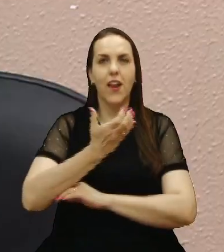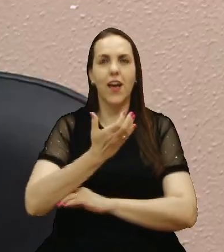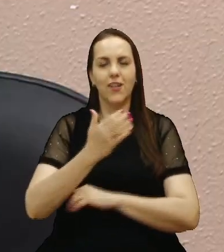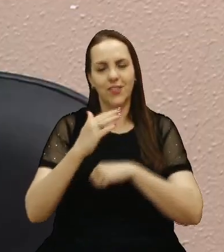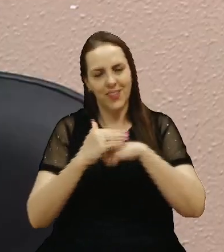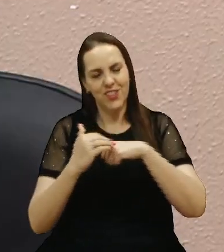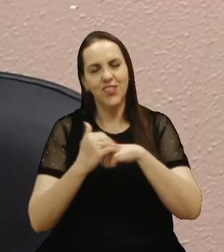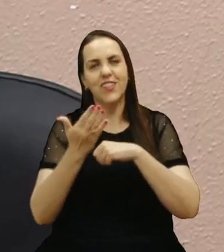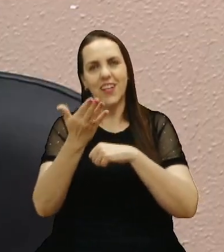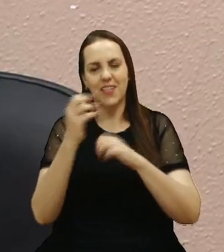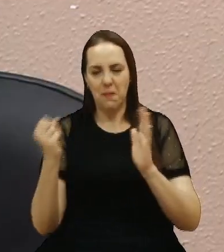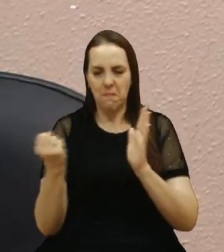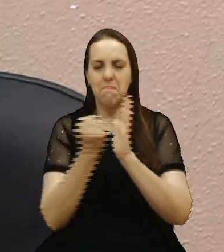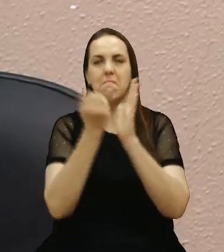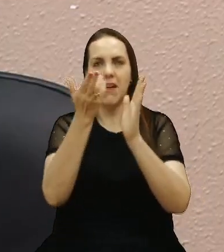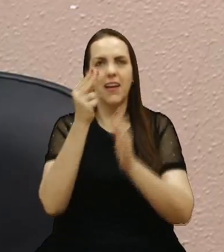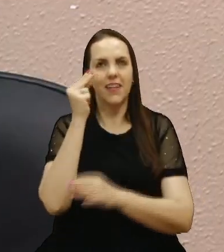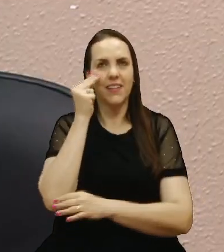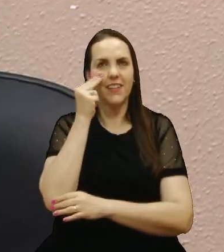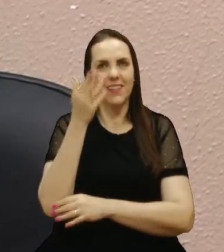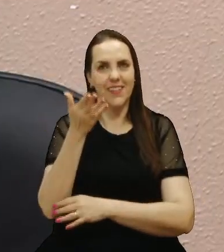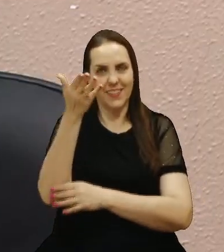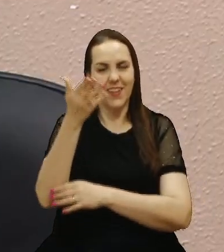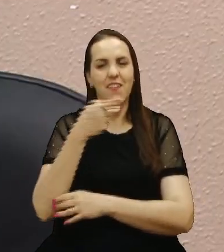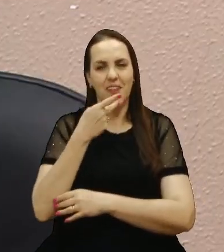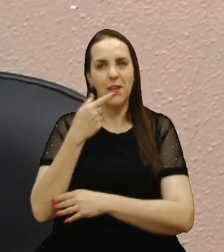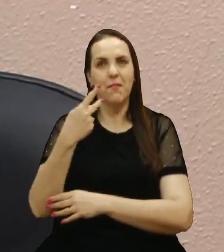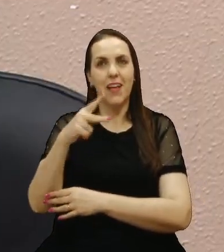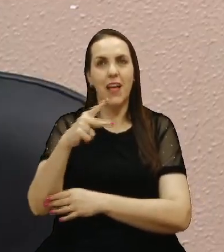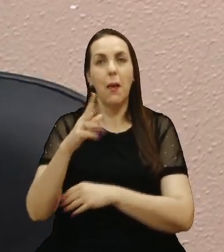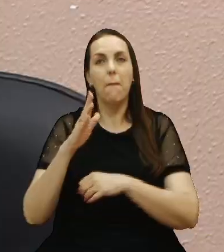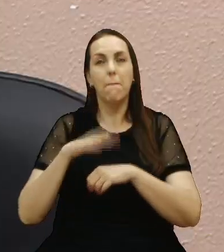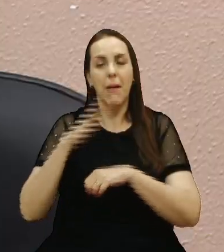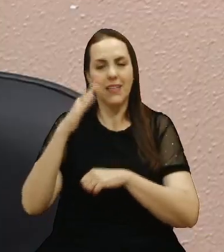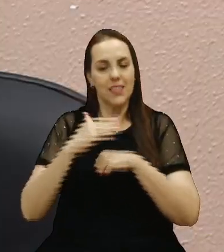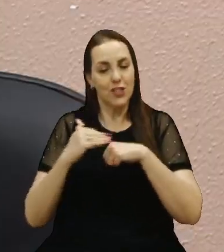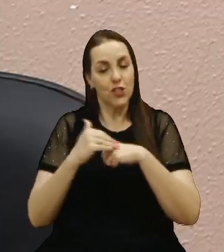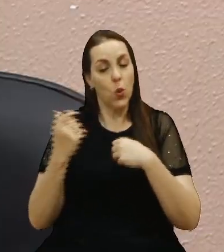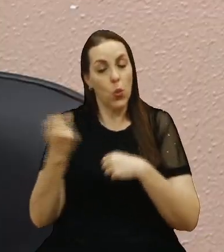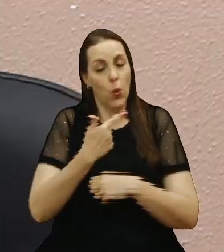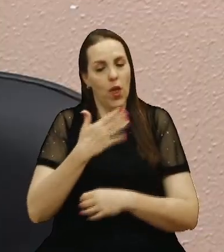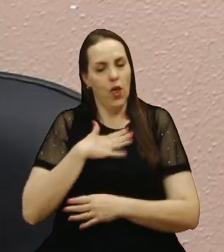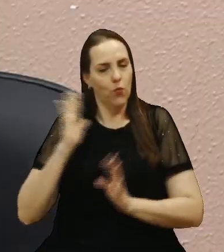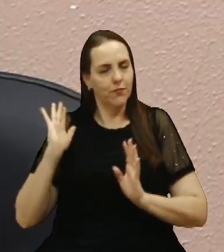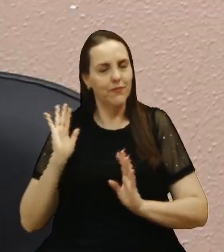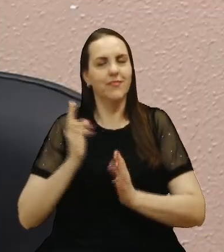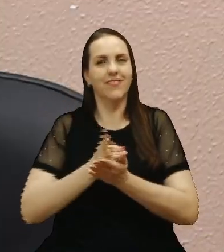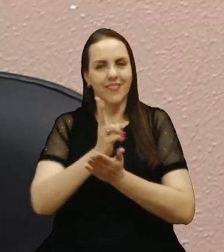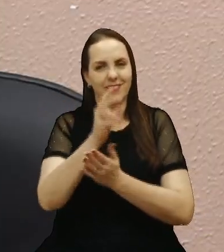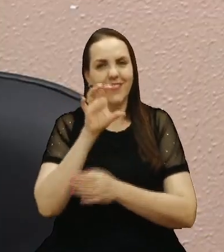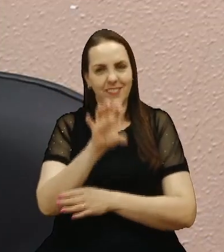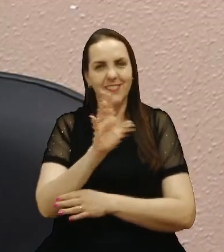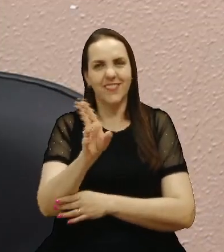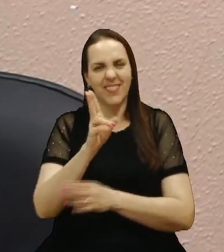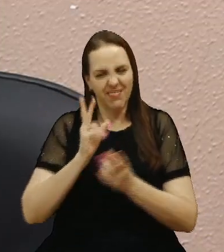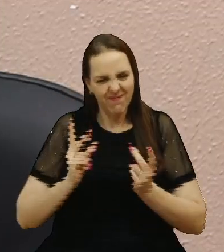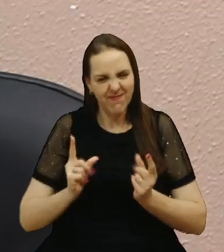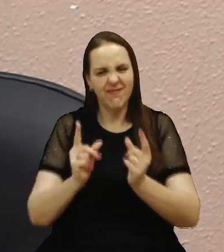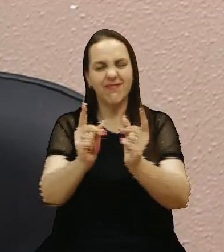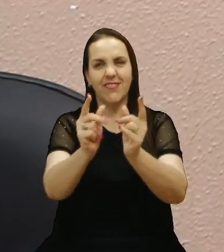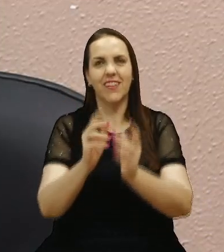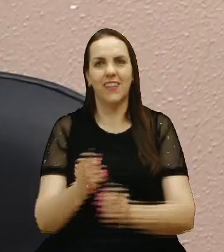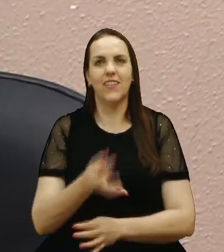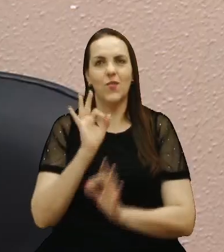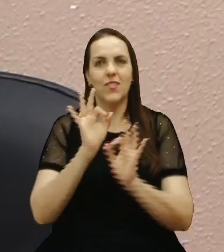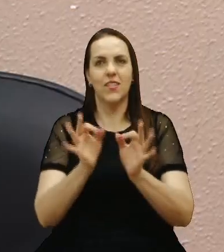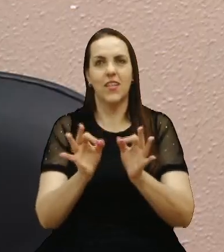gentileza, né, que é a marca do vereador Libardi. Falei para ele outro dia que ele era muito mais gentil do que eu. Siga assim, vereador, que o senhor vai longe. Tenho certeza,